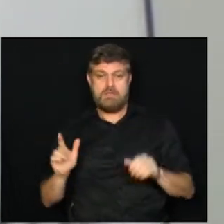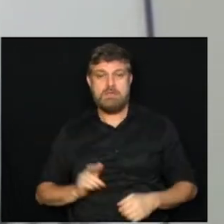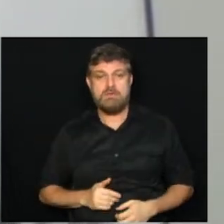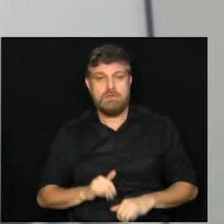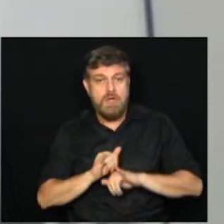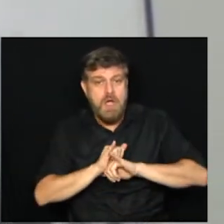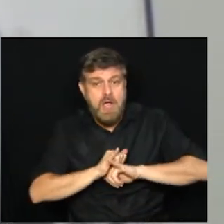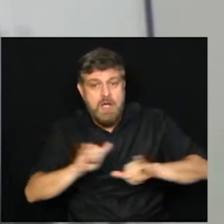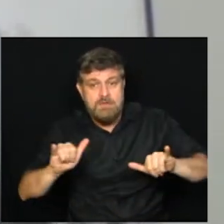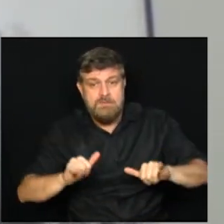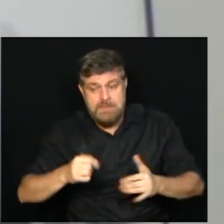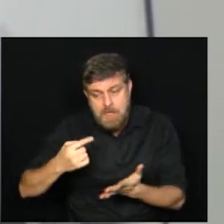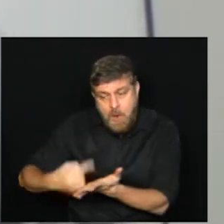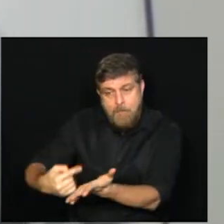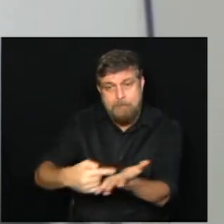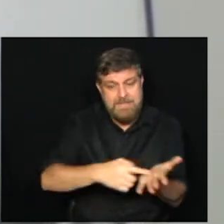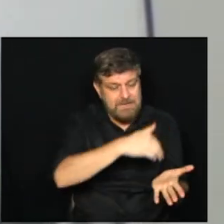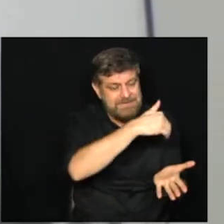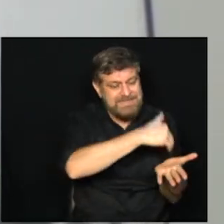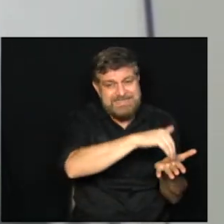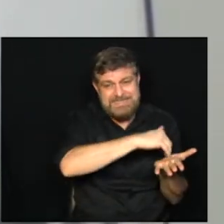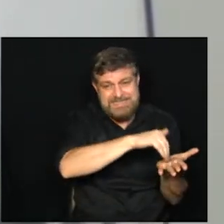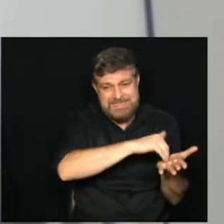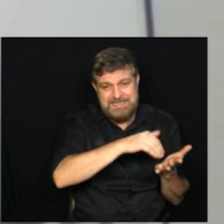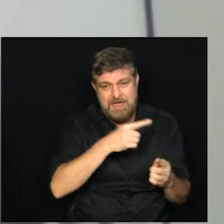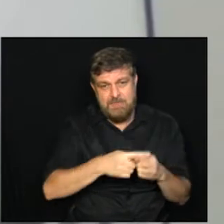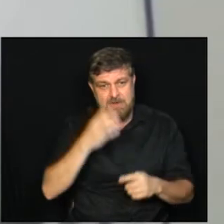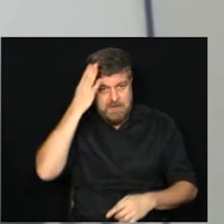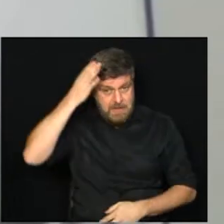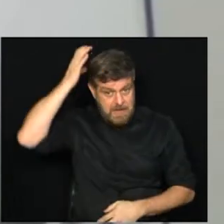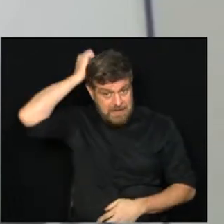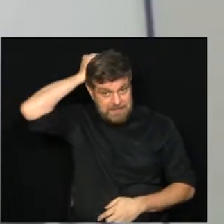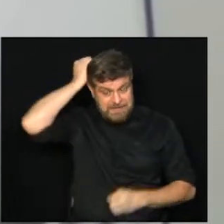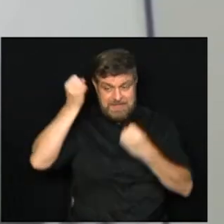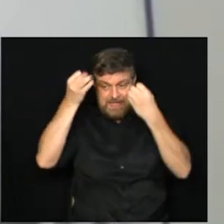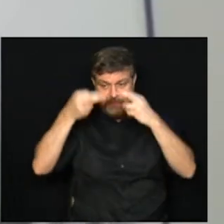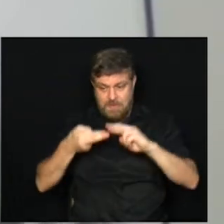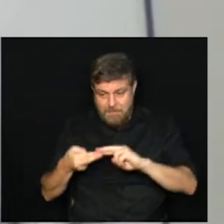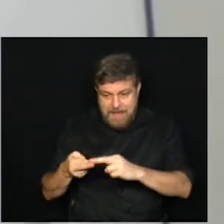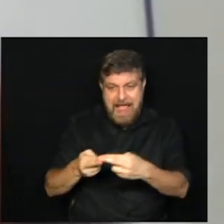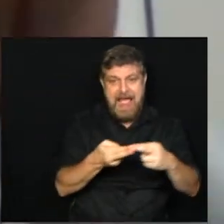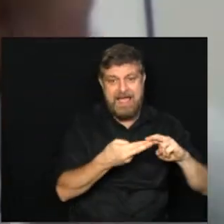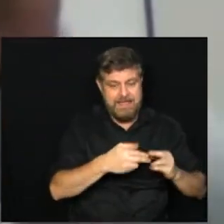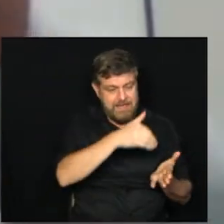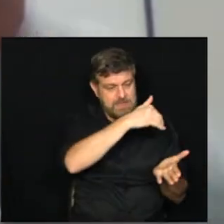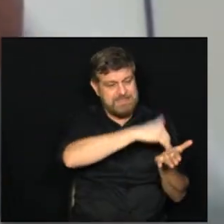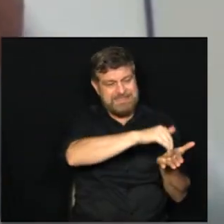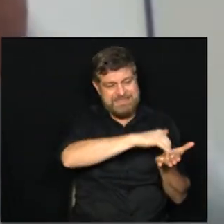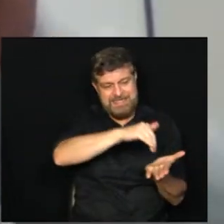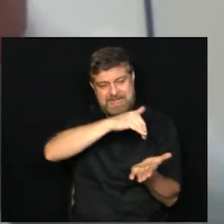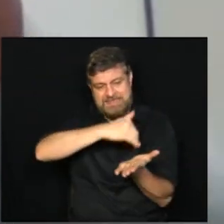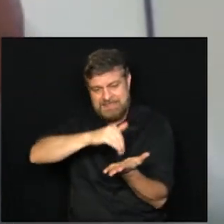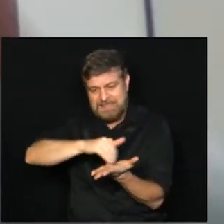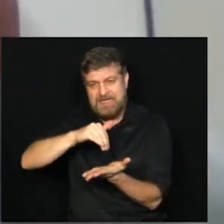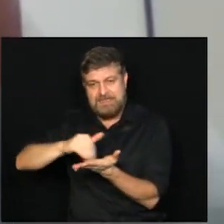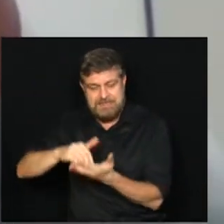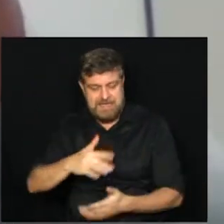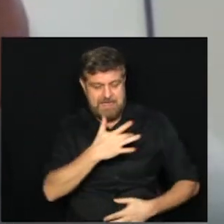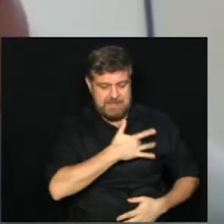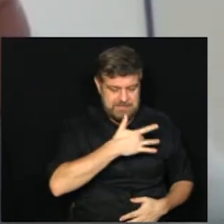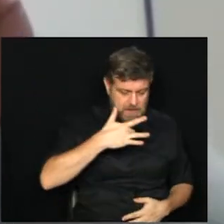De um pacto intersecretarias, porque a Daniela falou de uma rede. Né, Daniela? Você falou de uma rede, né, entre